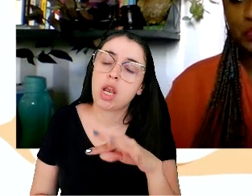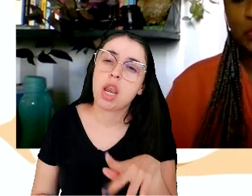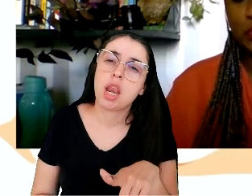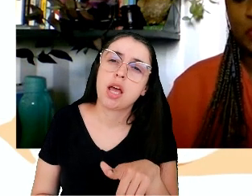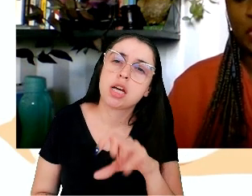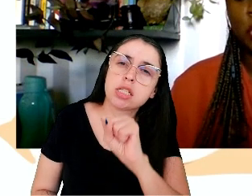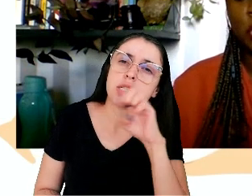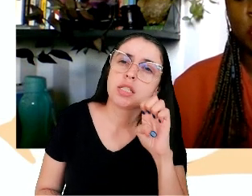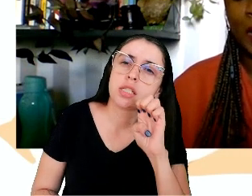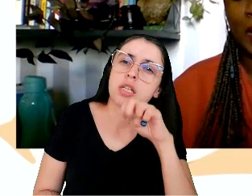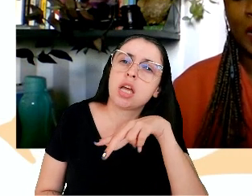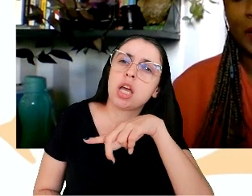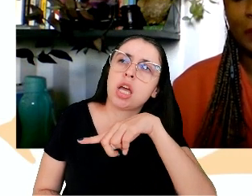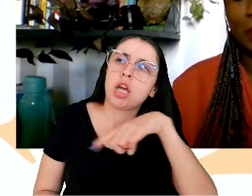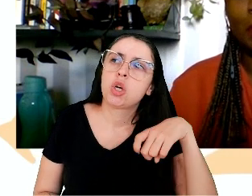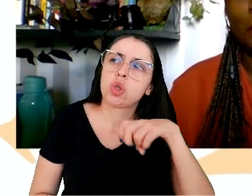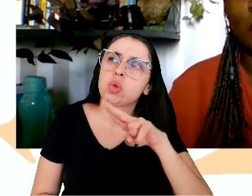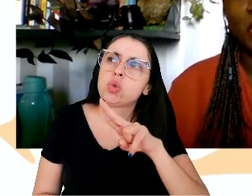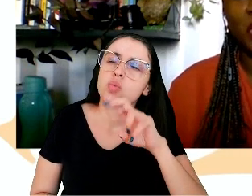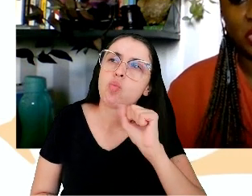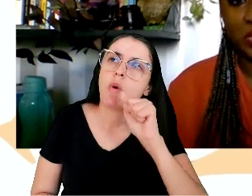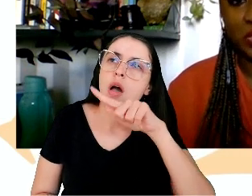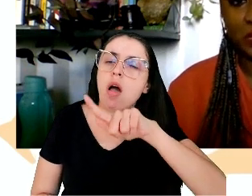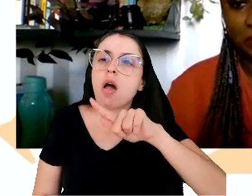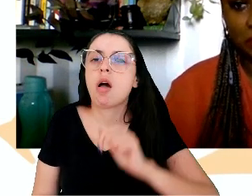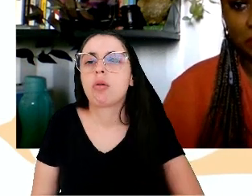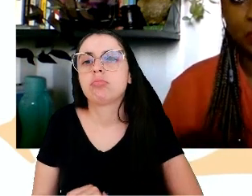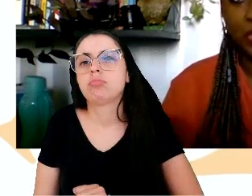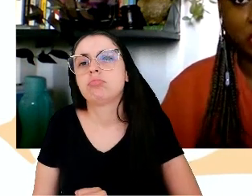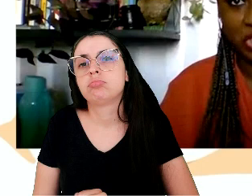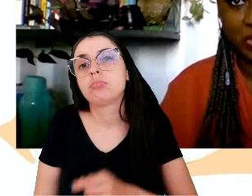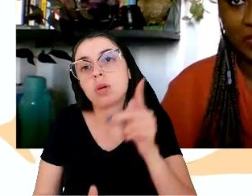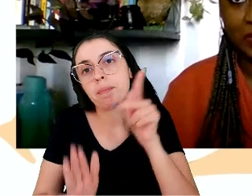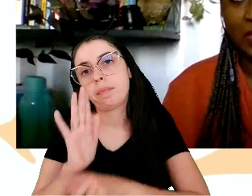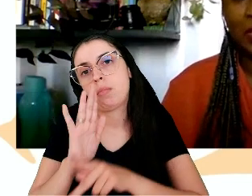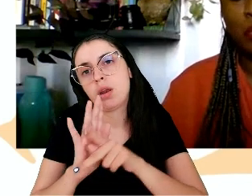geral de uma política